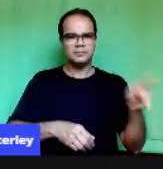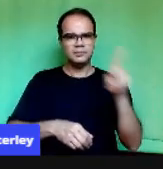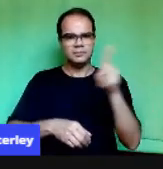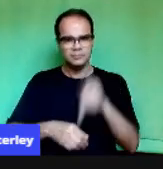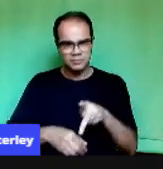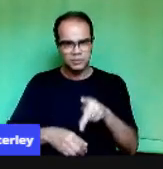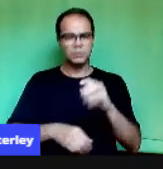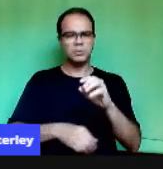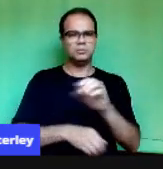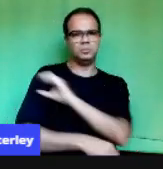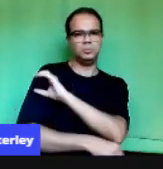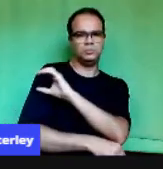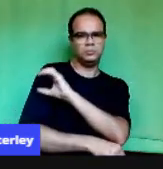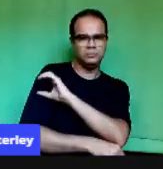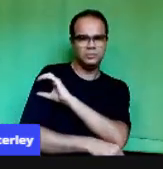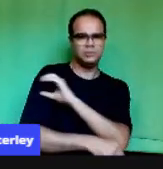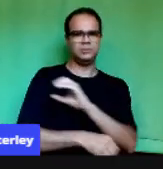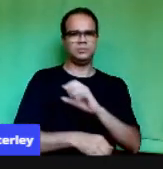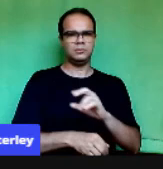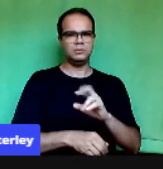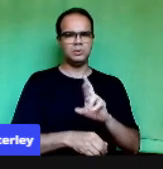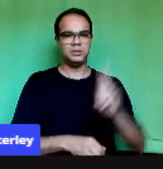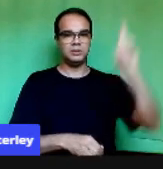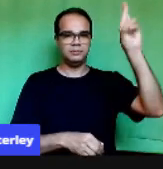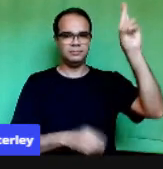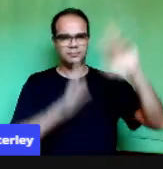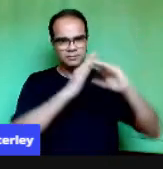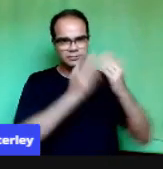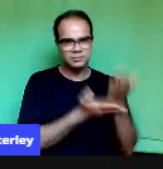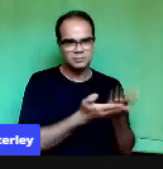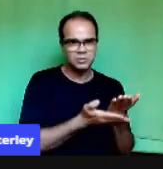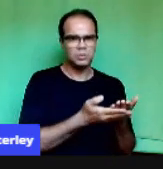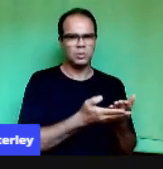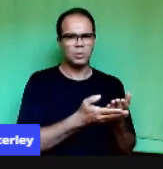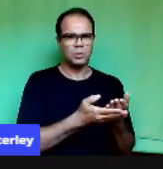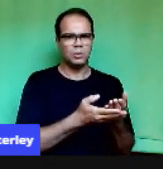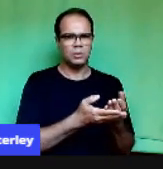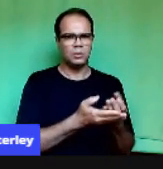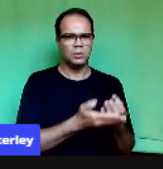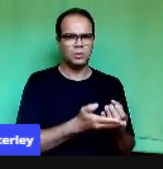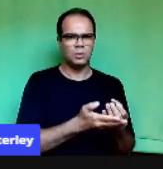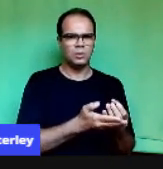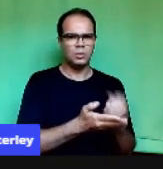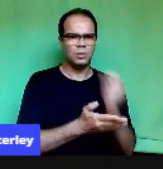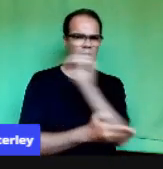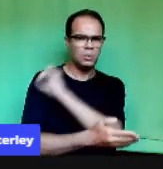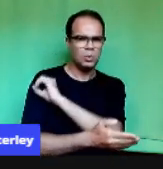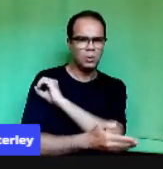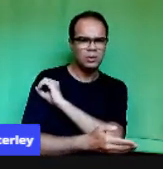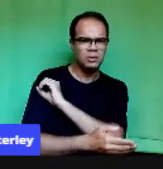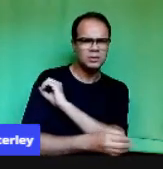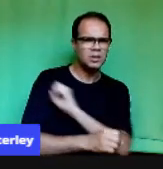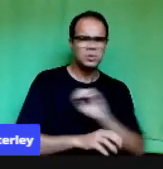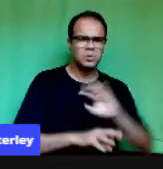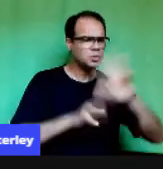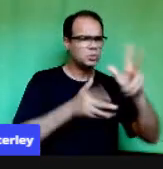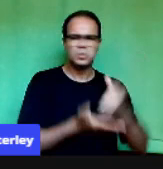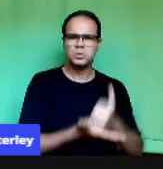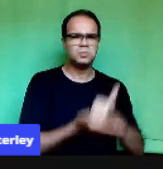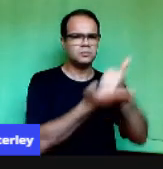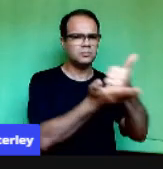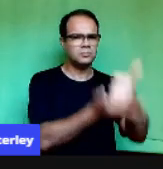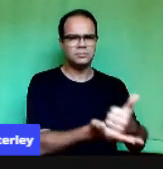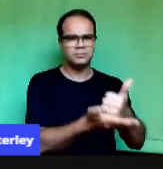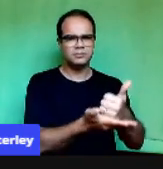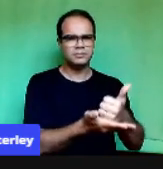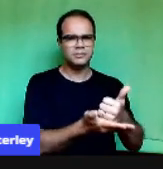ao coordenador, ao supervisor, ao orientador e ao apoio pedagógico. São importantíssimos.